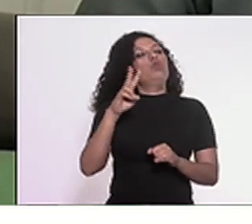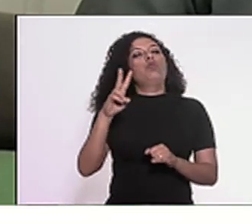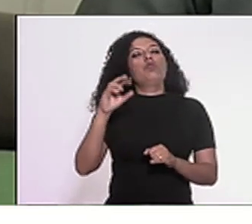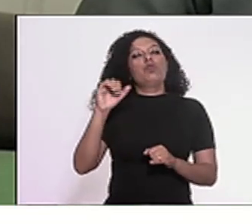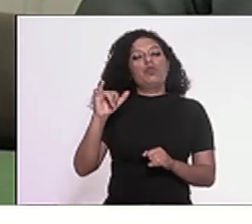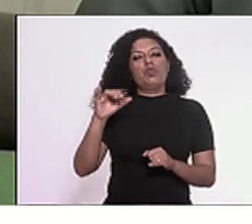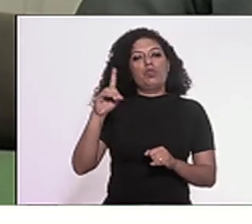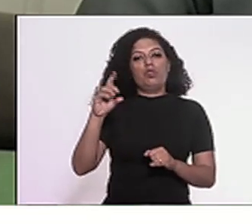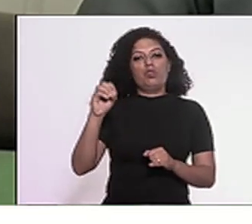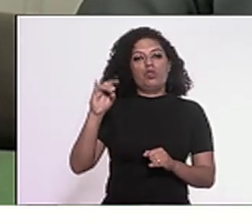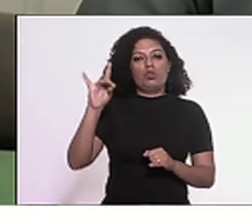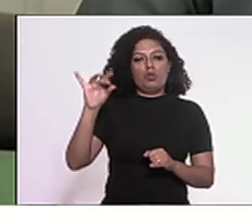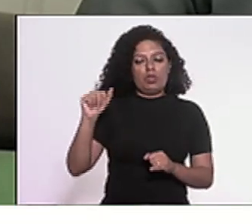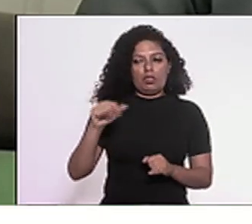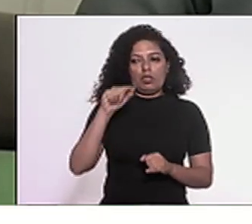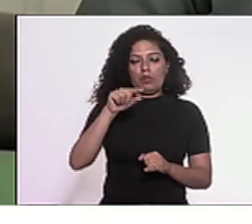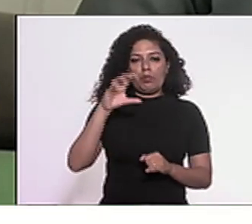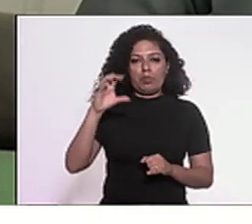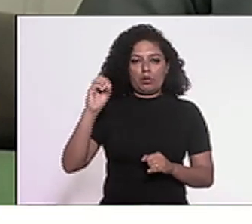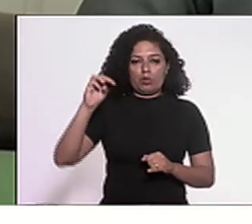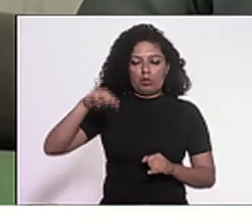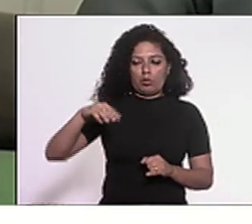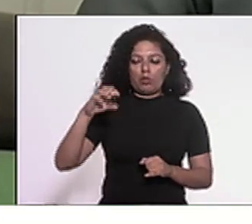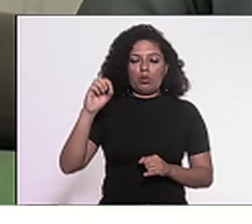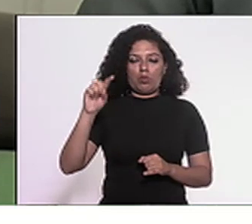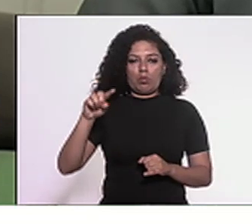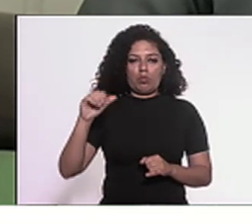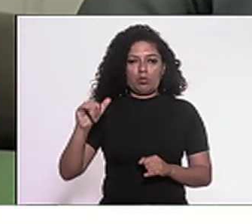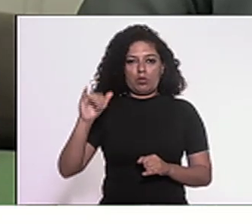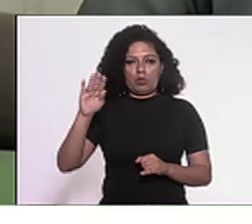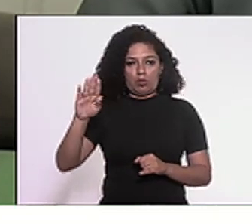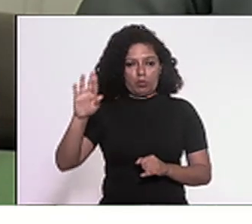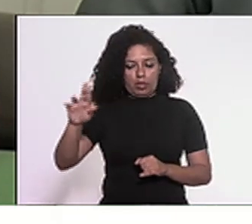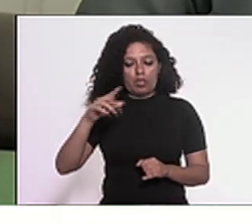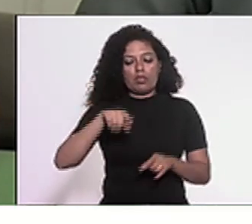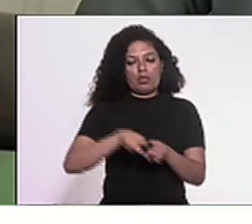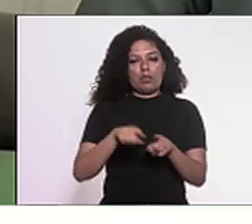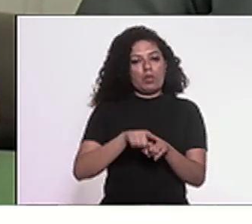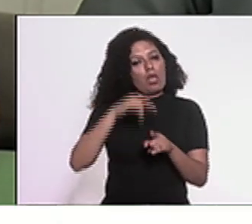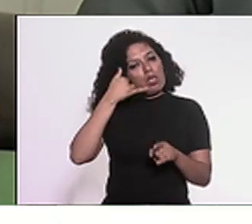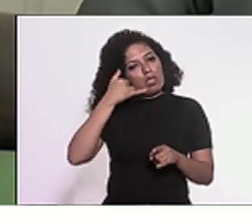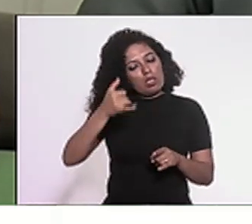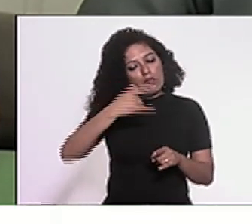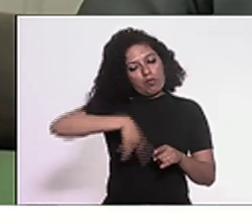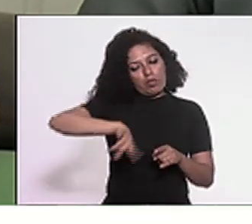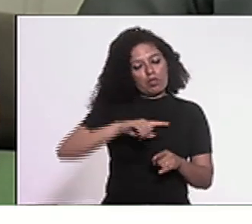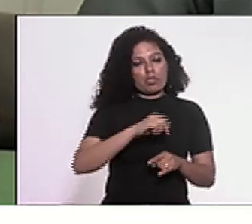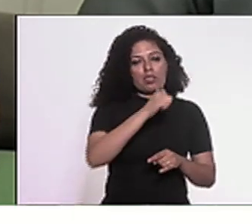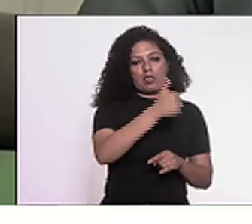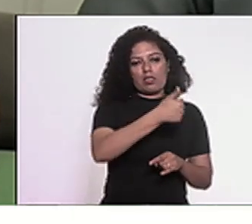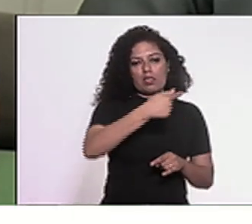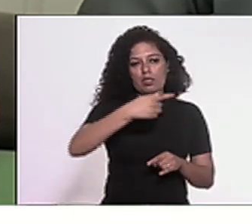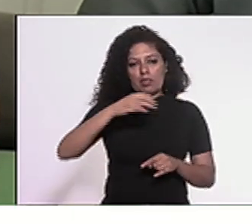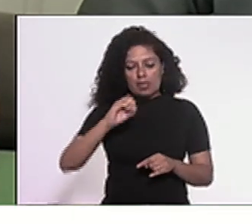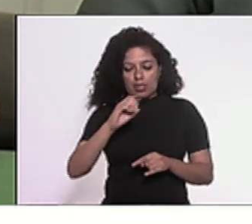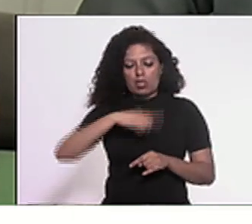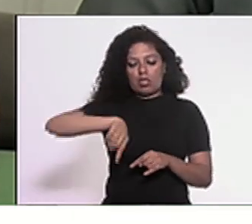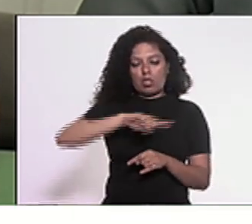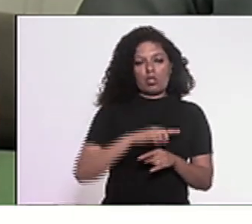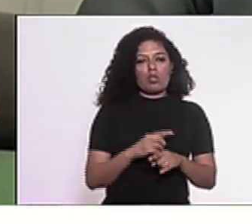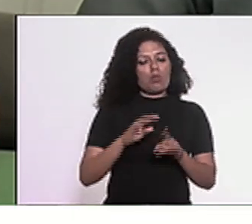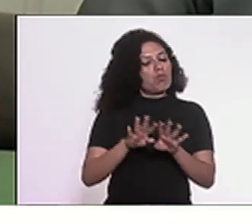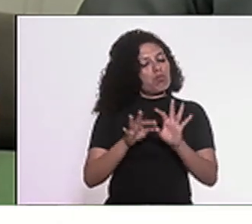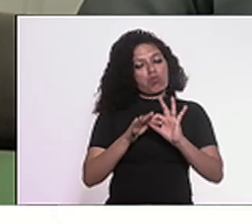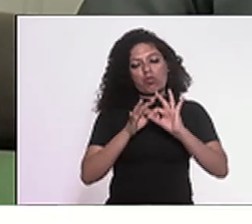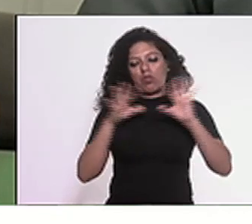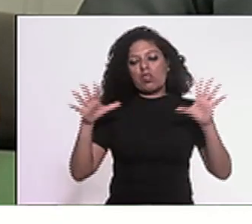ouvidoria@cbmerge.rj.gov.br e do 0800 282 5070. Estamos abertos lá diariamente a